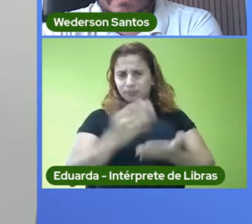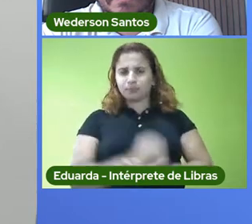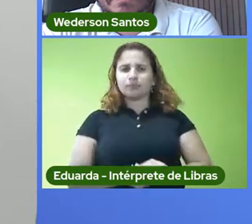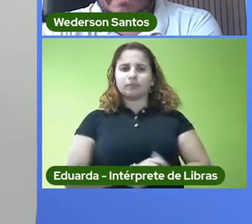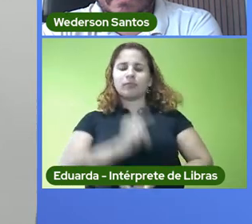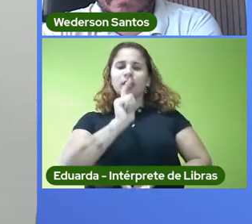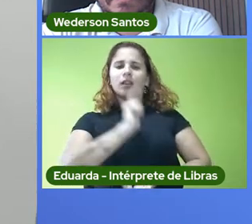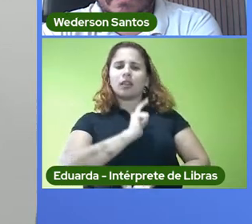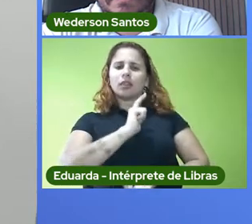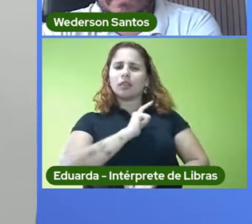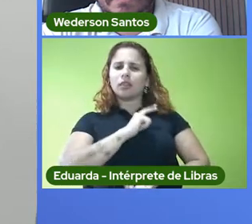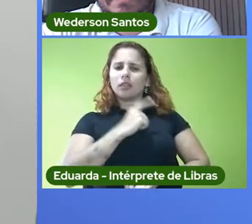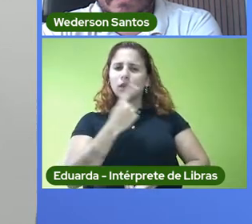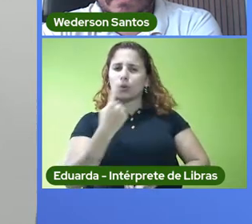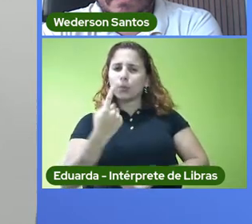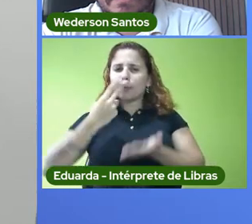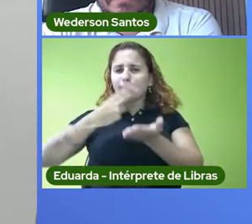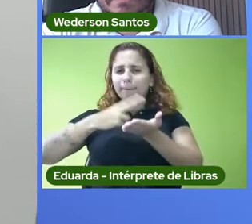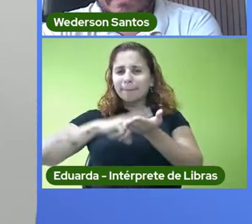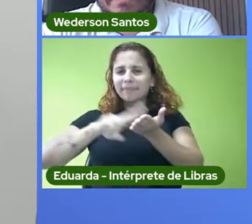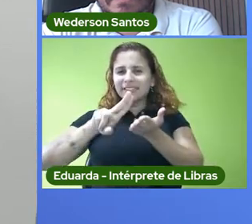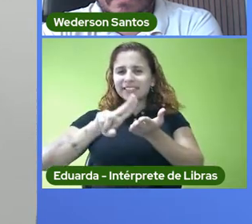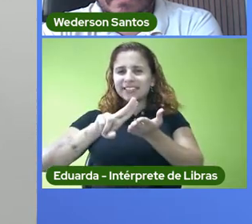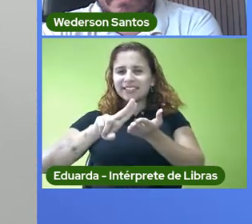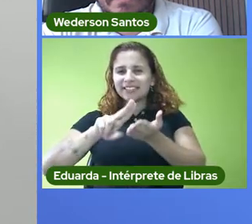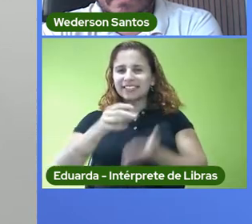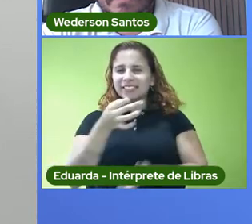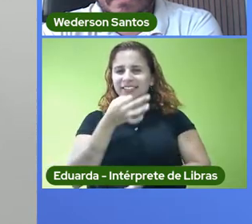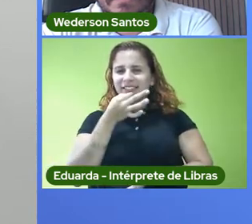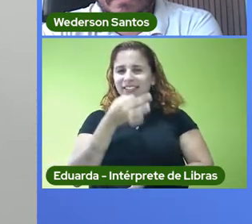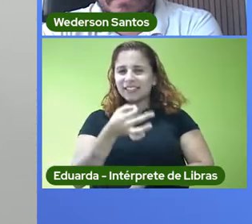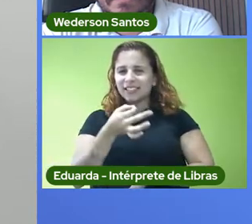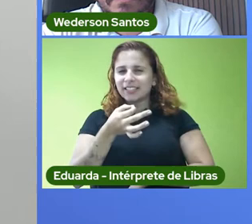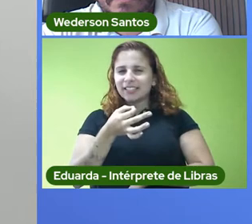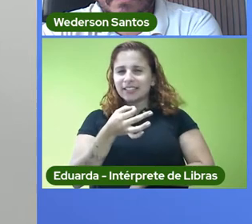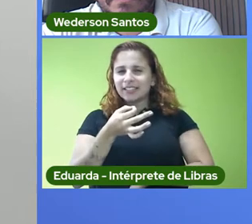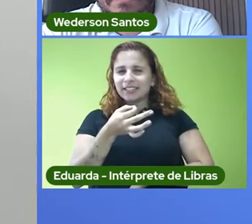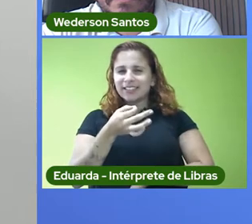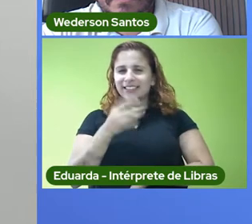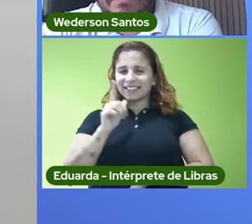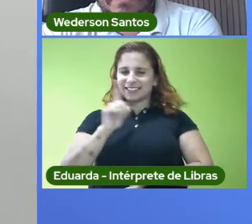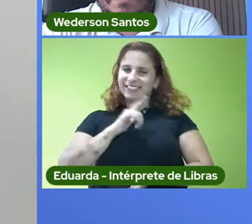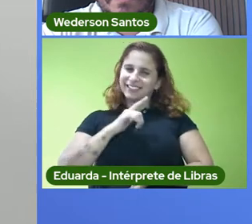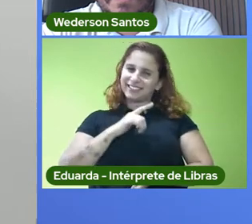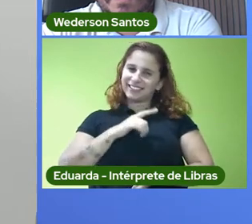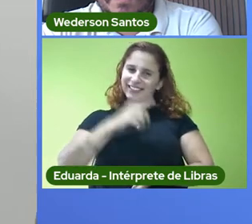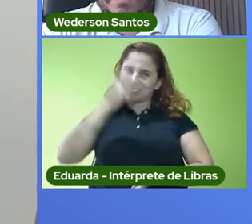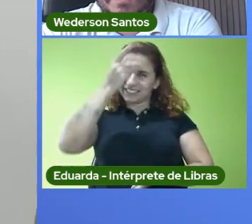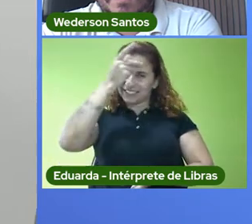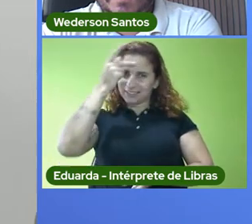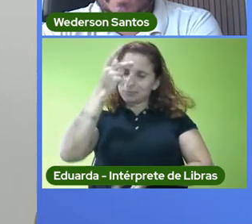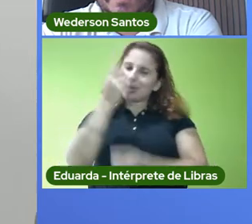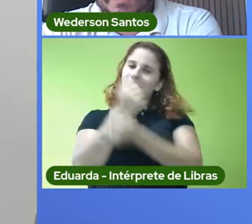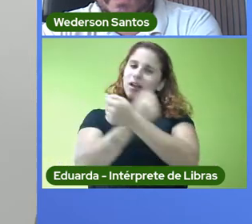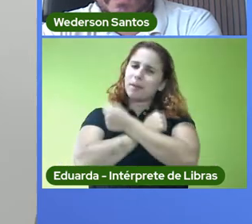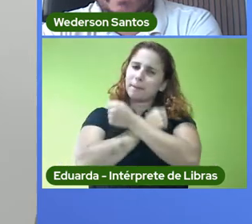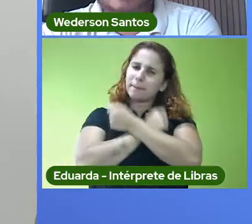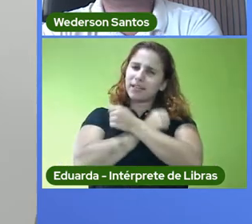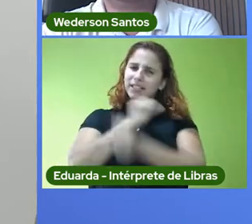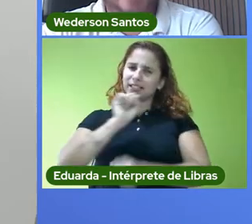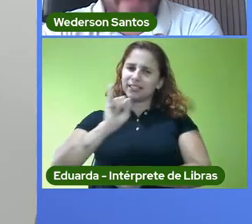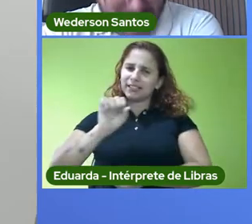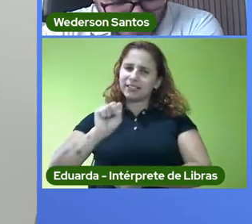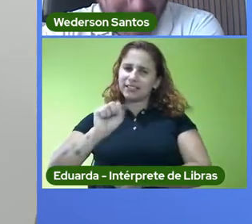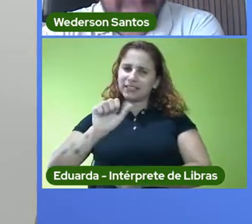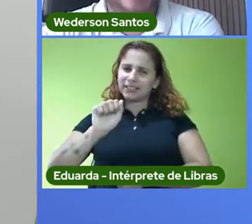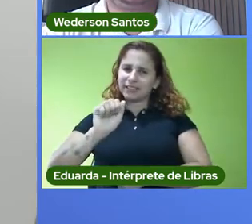uma mensagem aqui, uma honra muito grande de ter uma saudação, te dando um abraço aqui, da Isabel Maior, uma